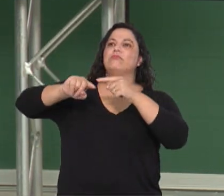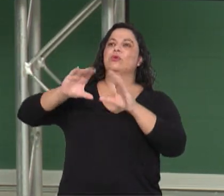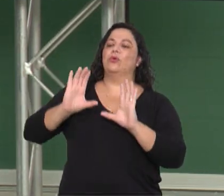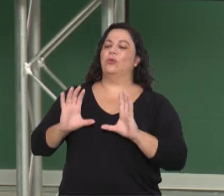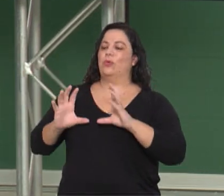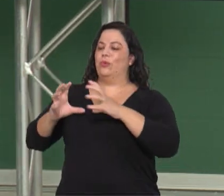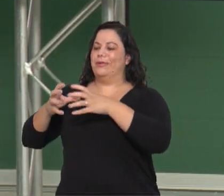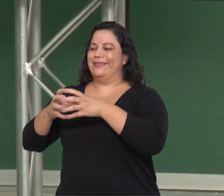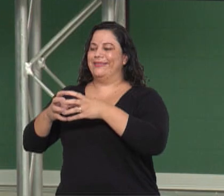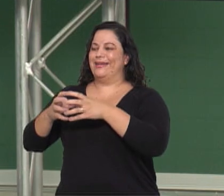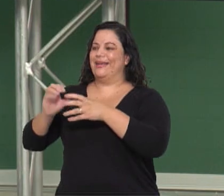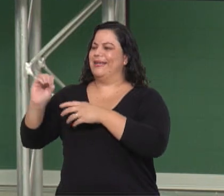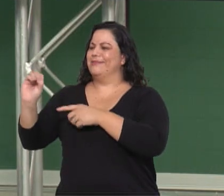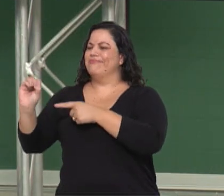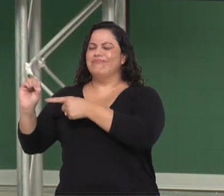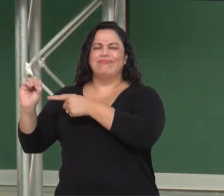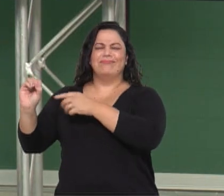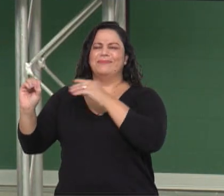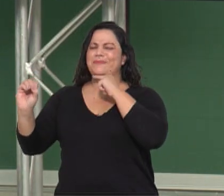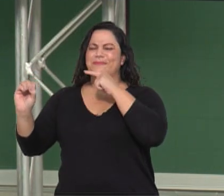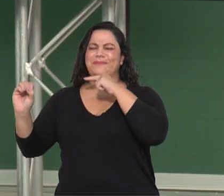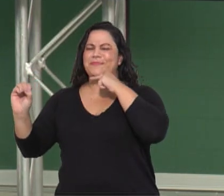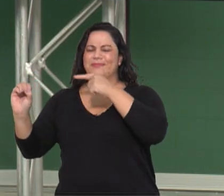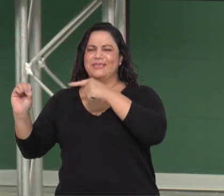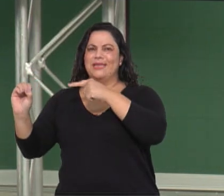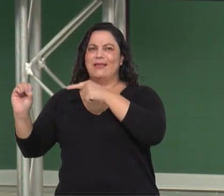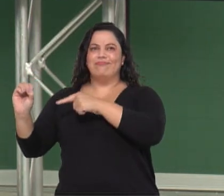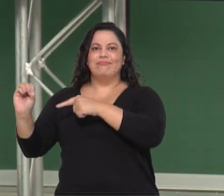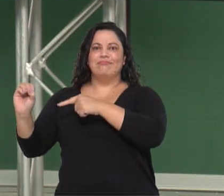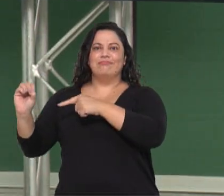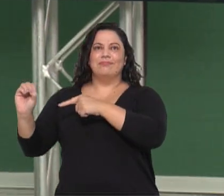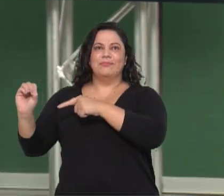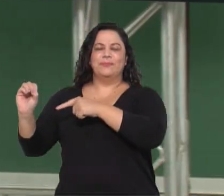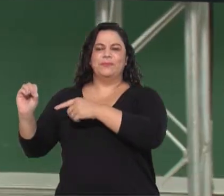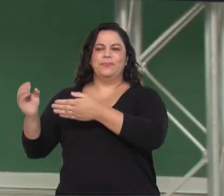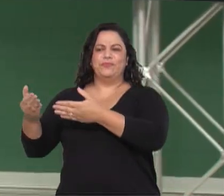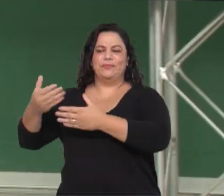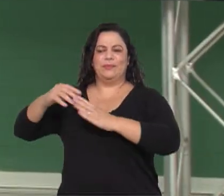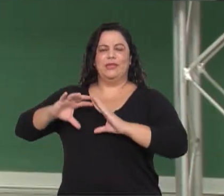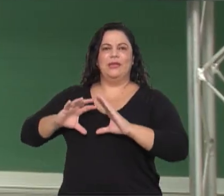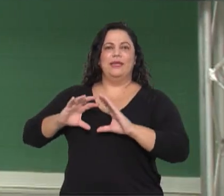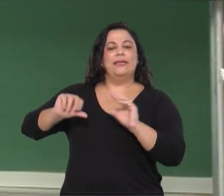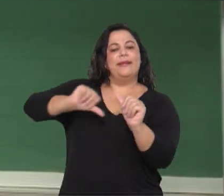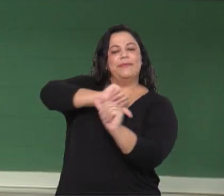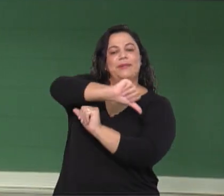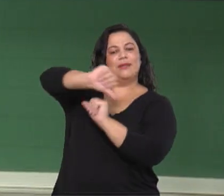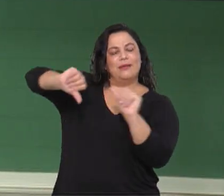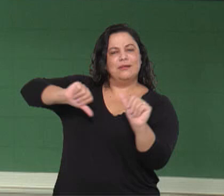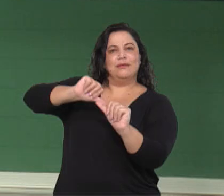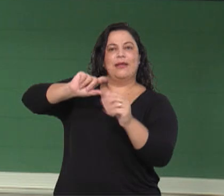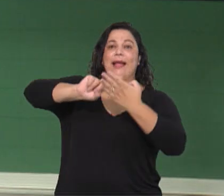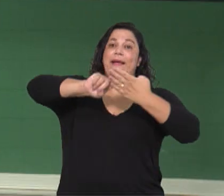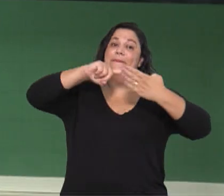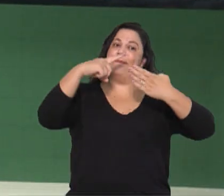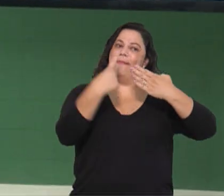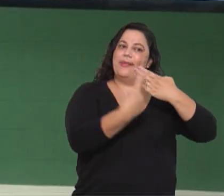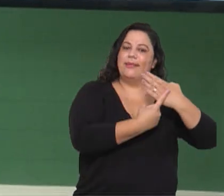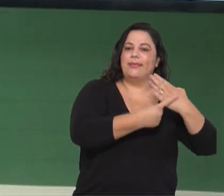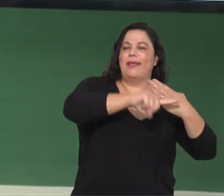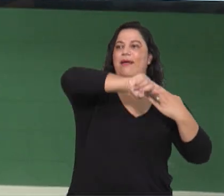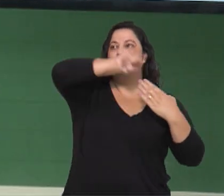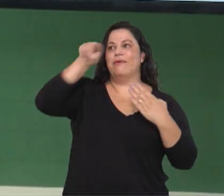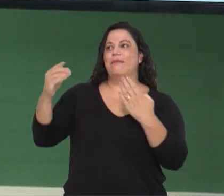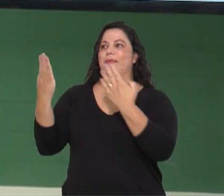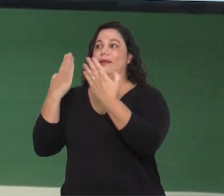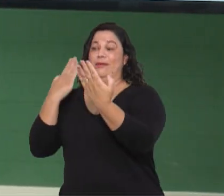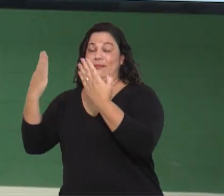metáfora, no é ninguém. E para fazer a transformação de metáfora para comparação,